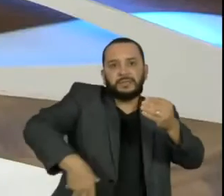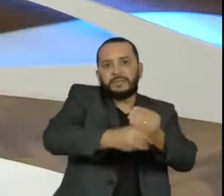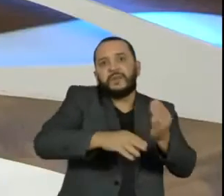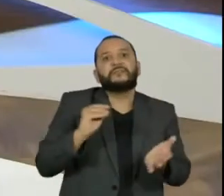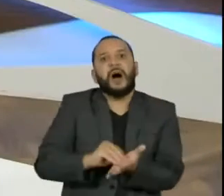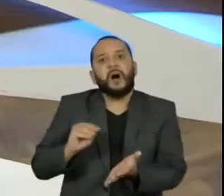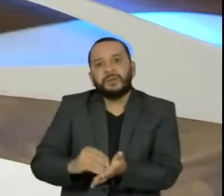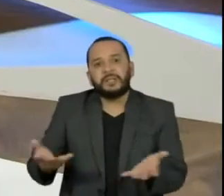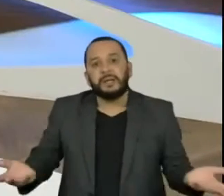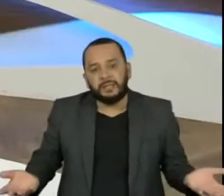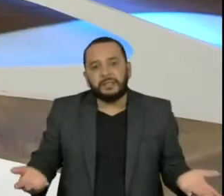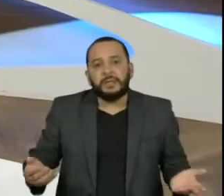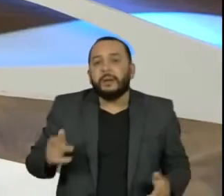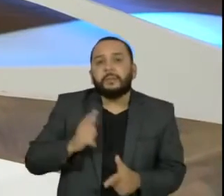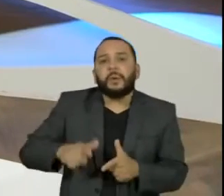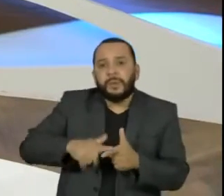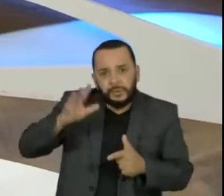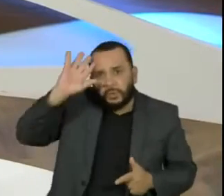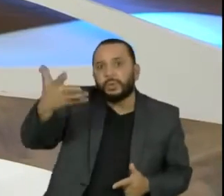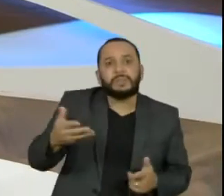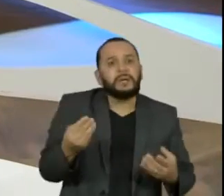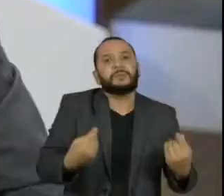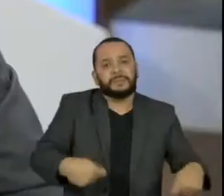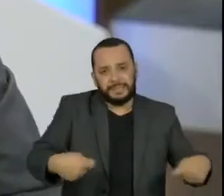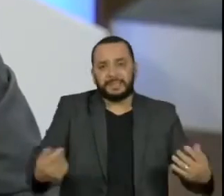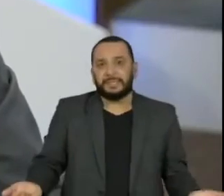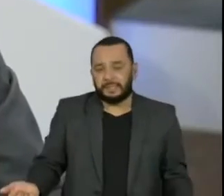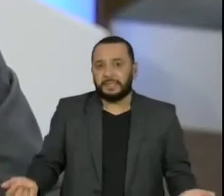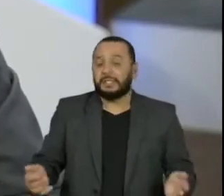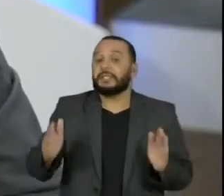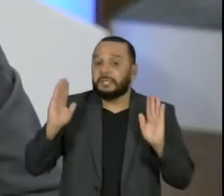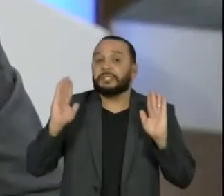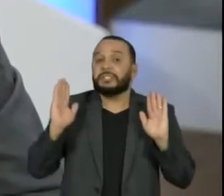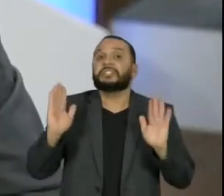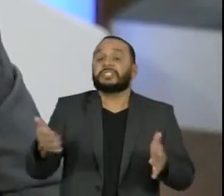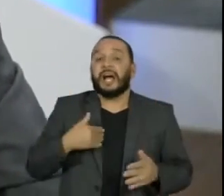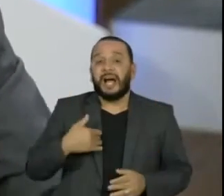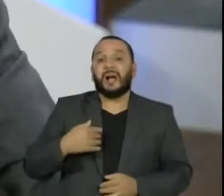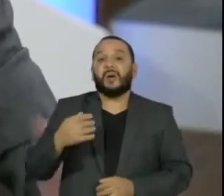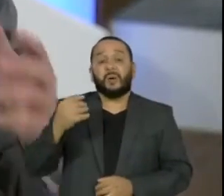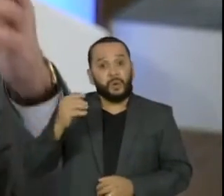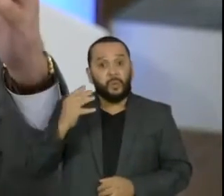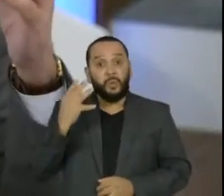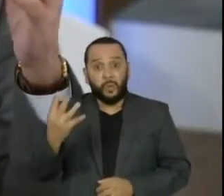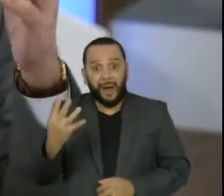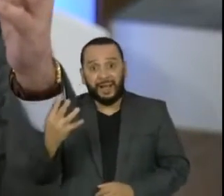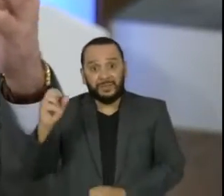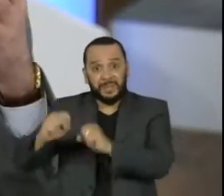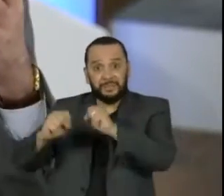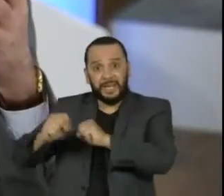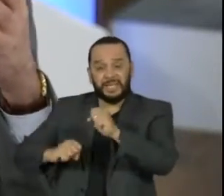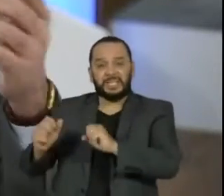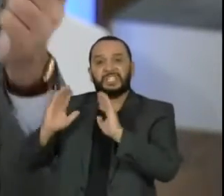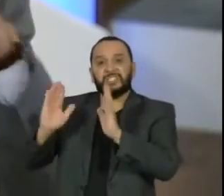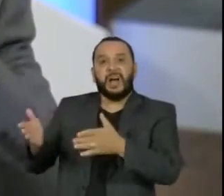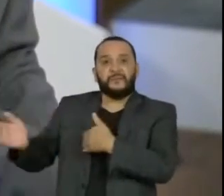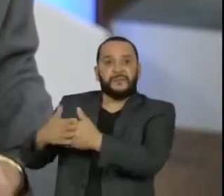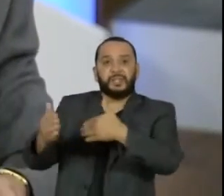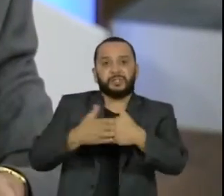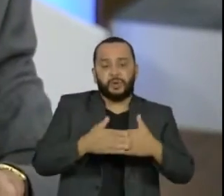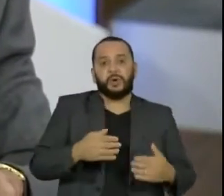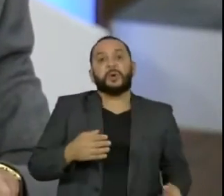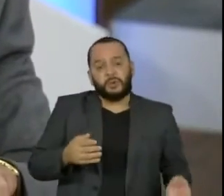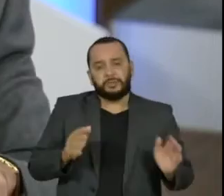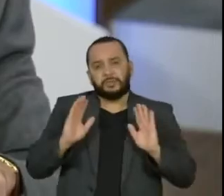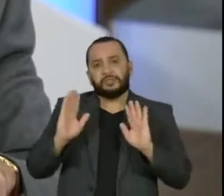solução? Quebraram 4 empresas nos meus 4 anos. Então, fizeram essa fantasia, e ninguém tem